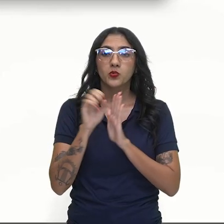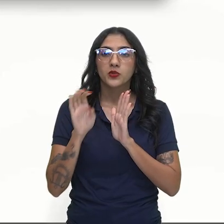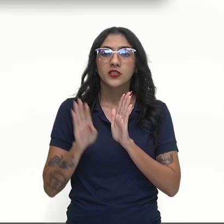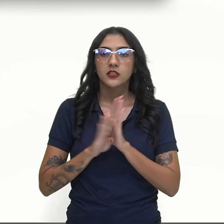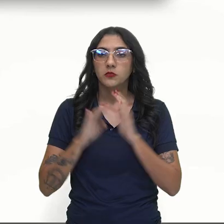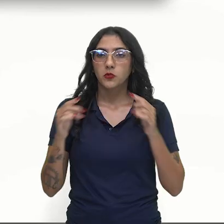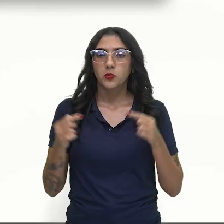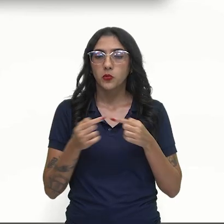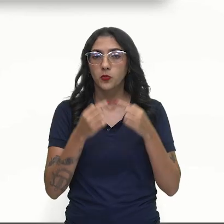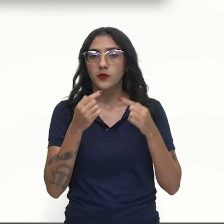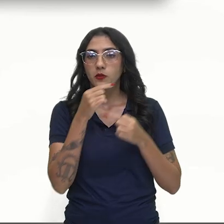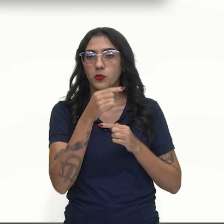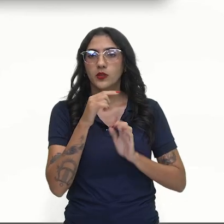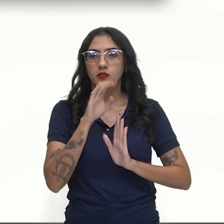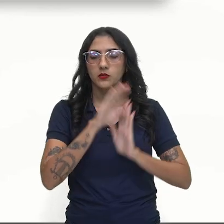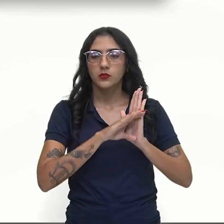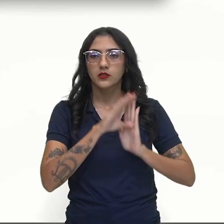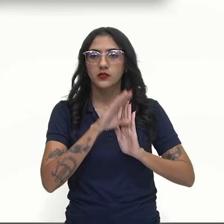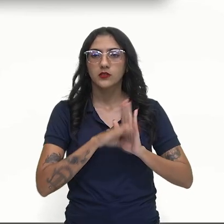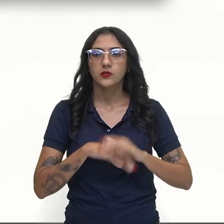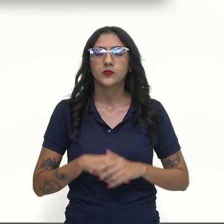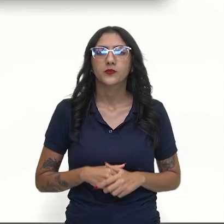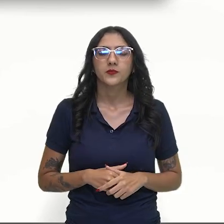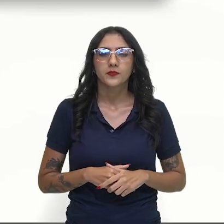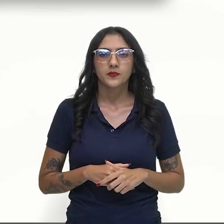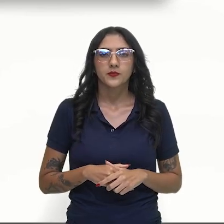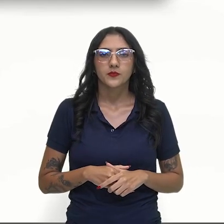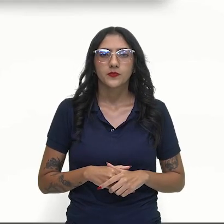Aí você tem, neste caso,